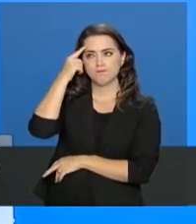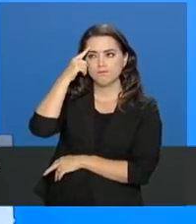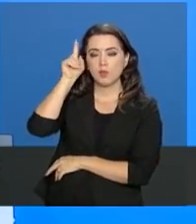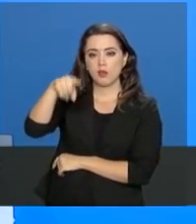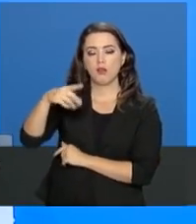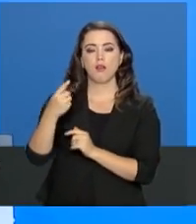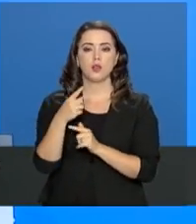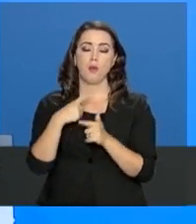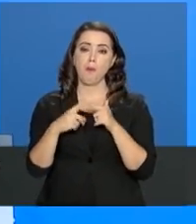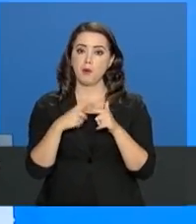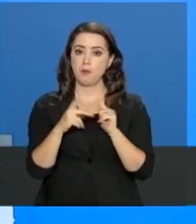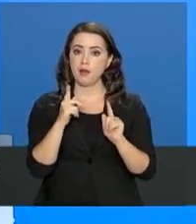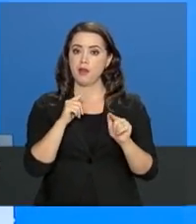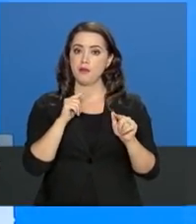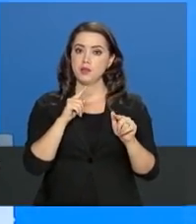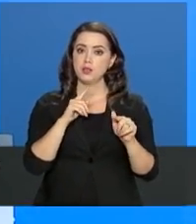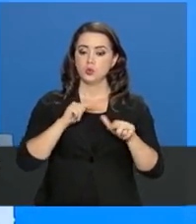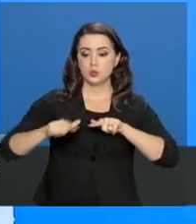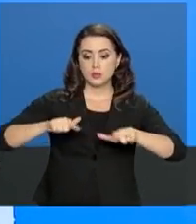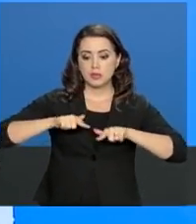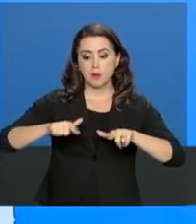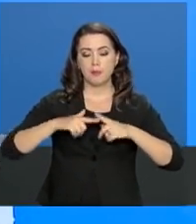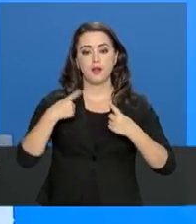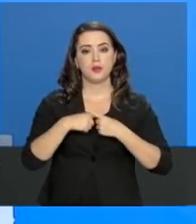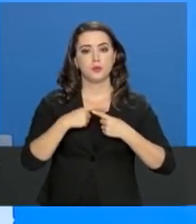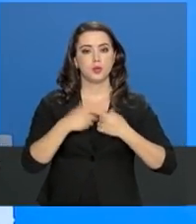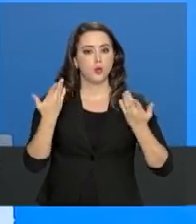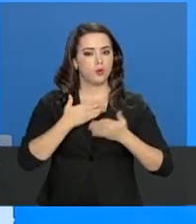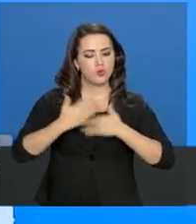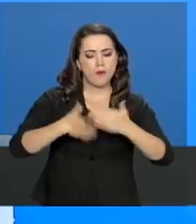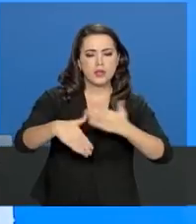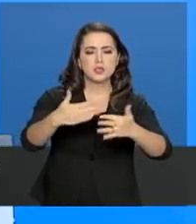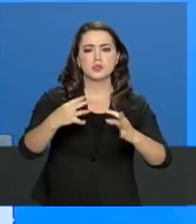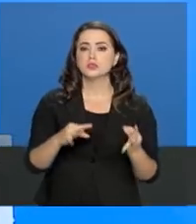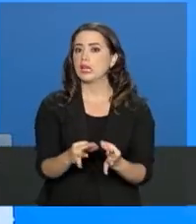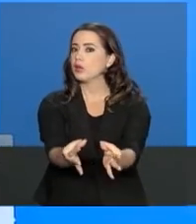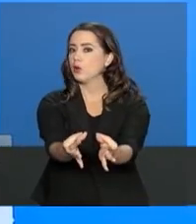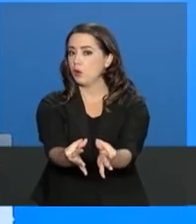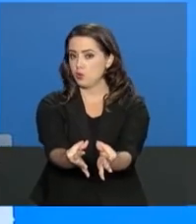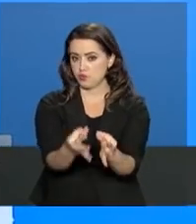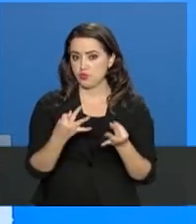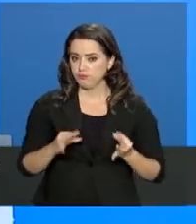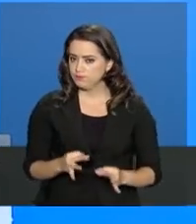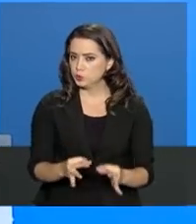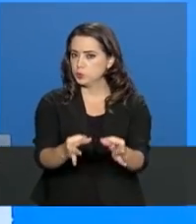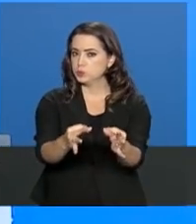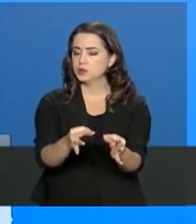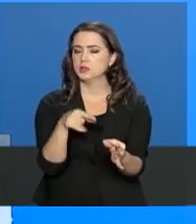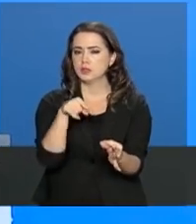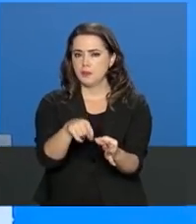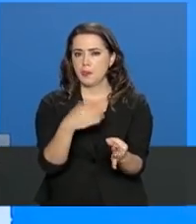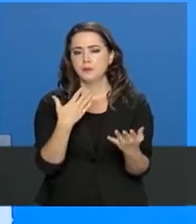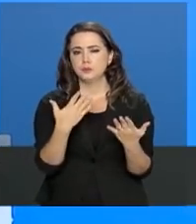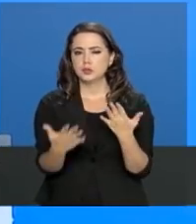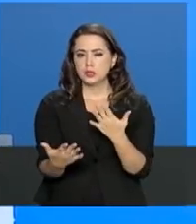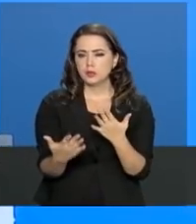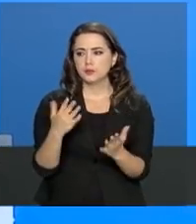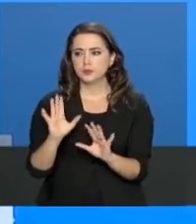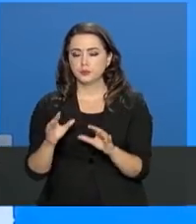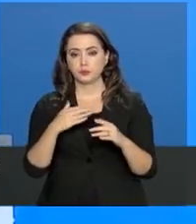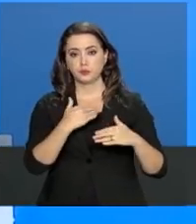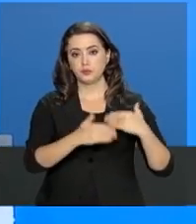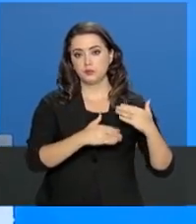do emprego em face da automação e do avanço tecnológico que certa e seguramente aí há uma certa incompatibilidade entre o